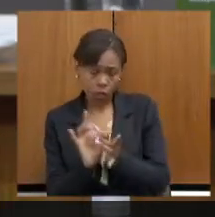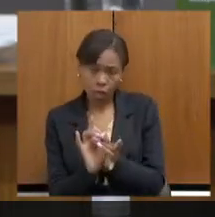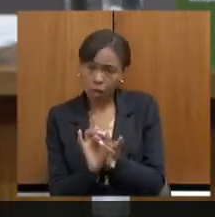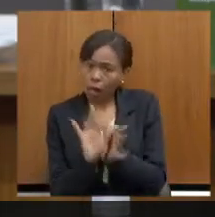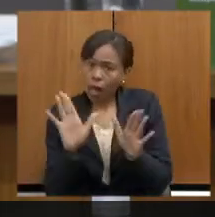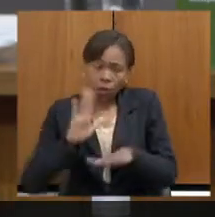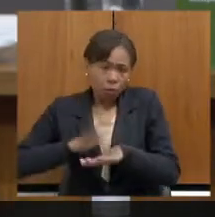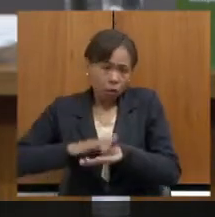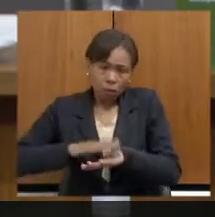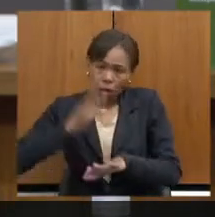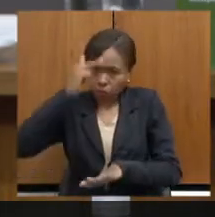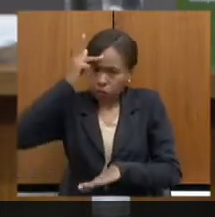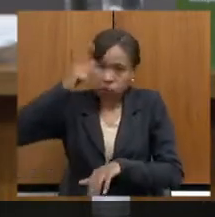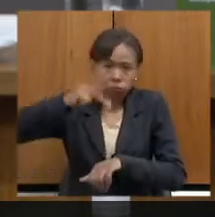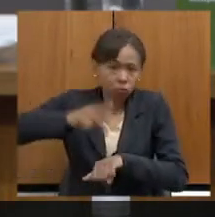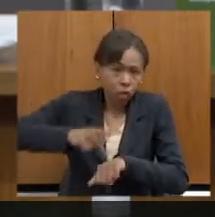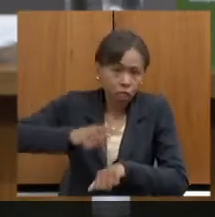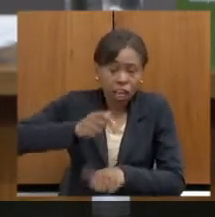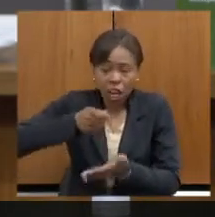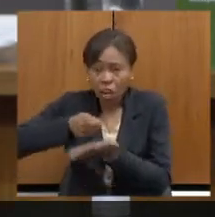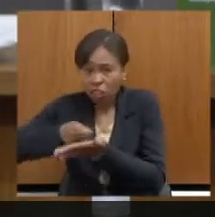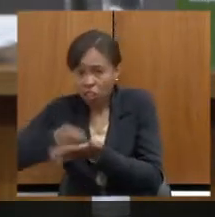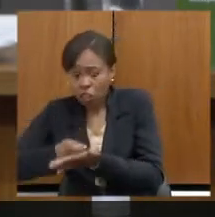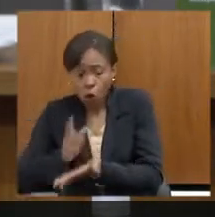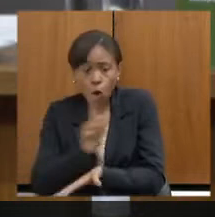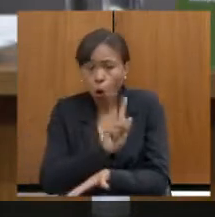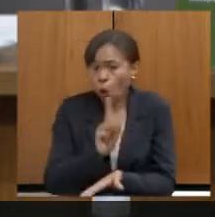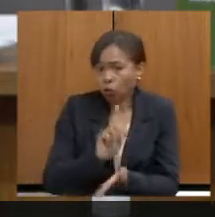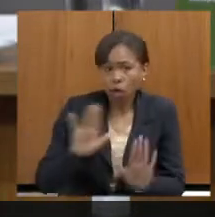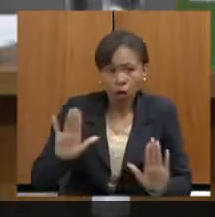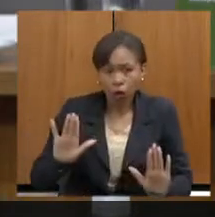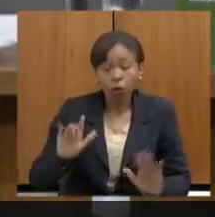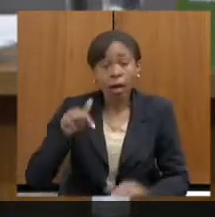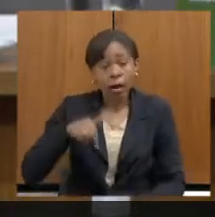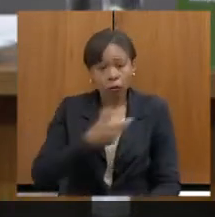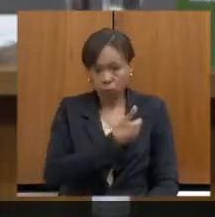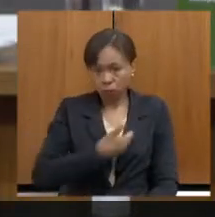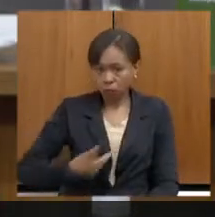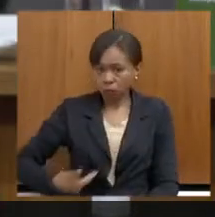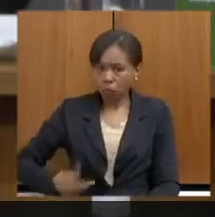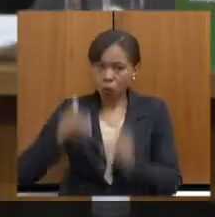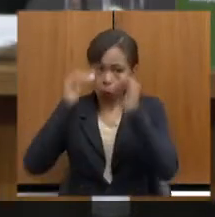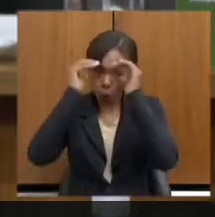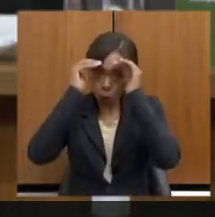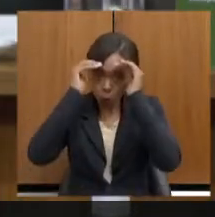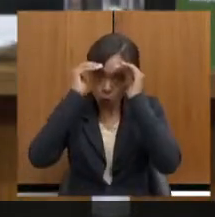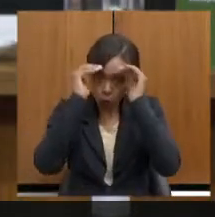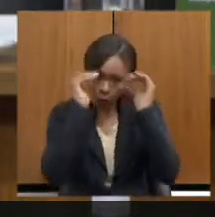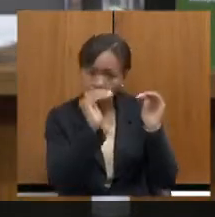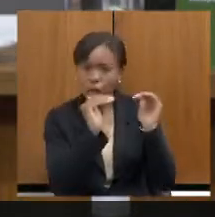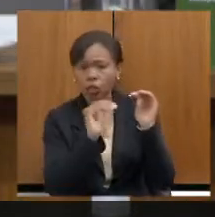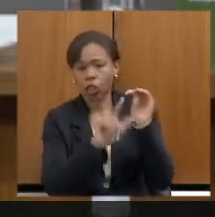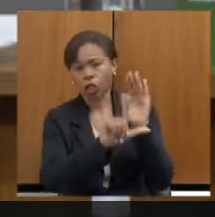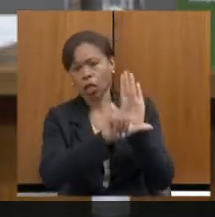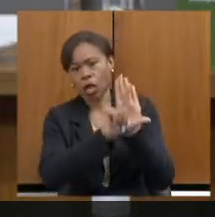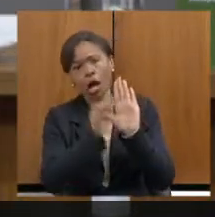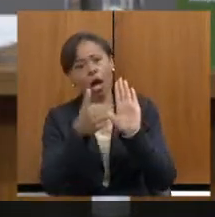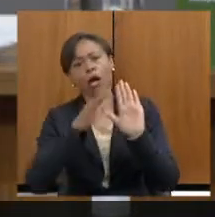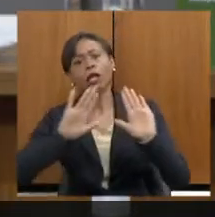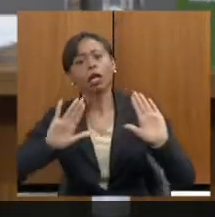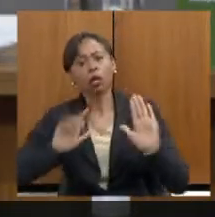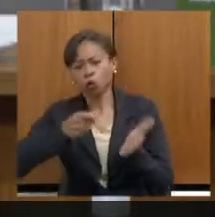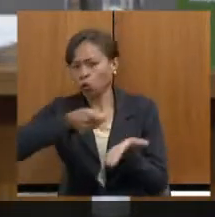também a autonomia de exigir ou não a vacinação o estado de Minas ele cumpre o que está na lei a gente não obriga a